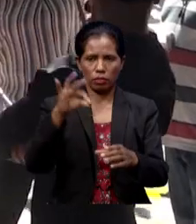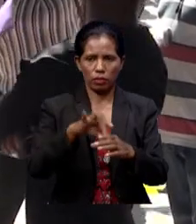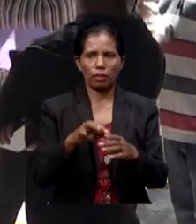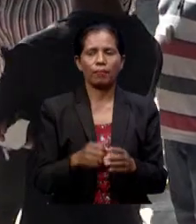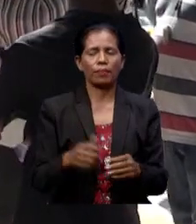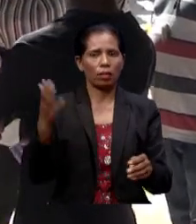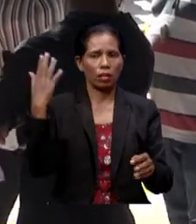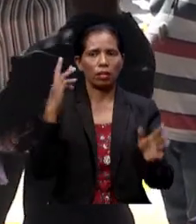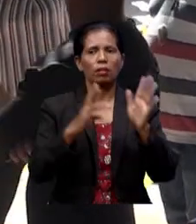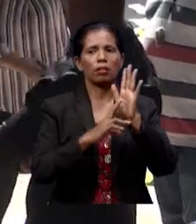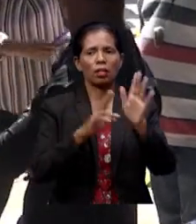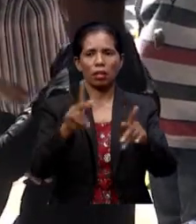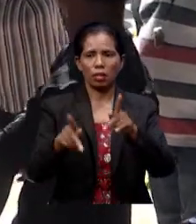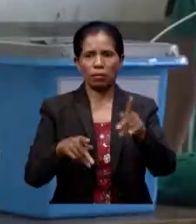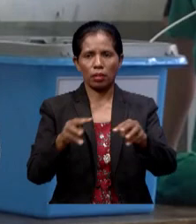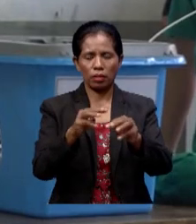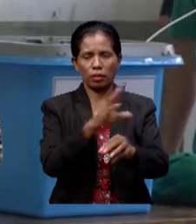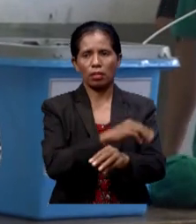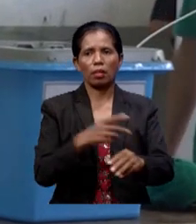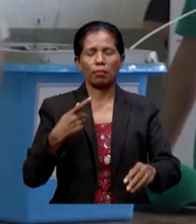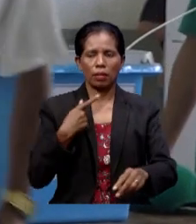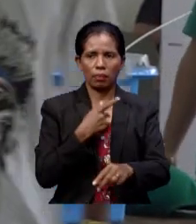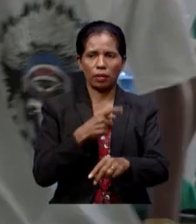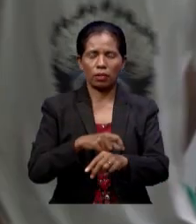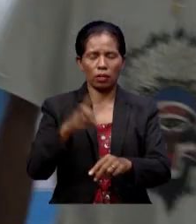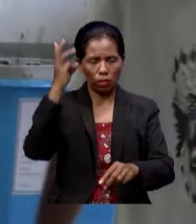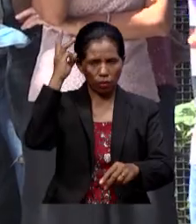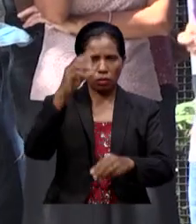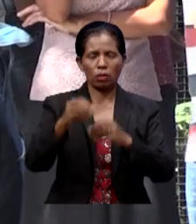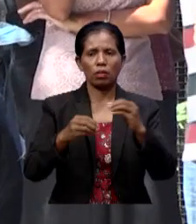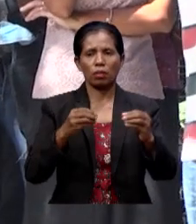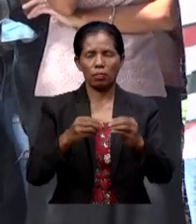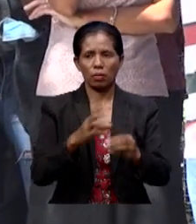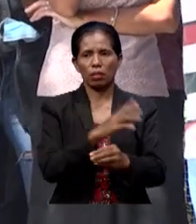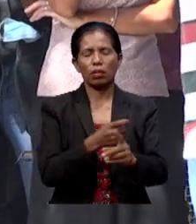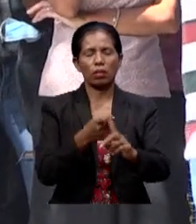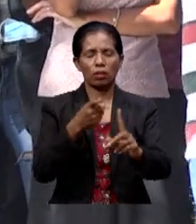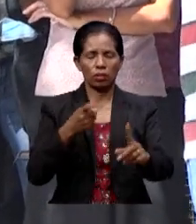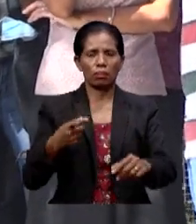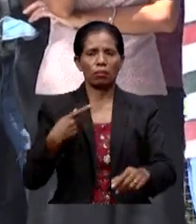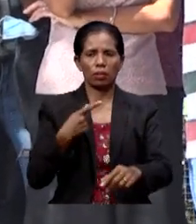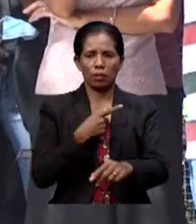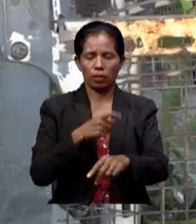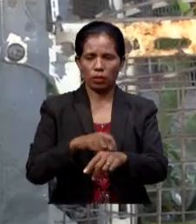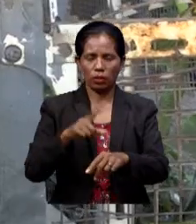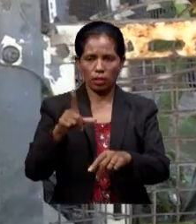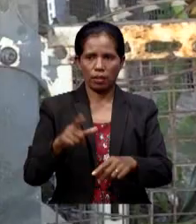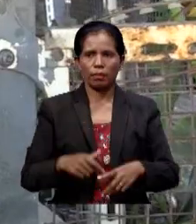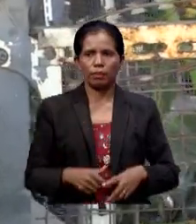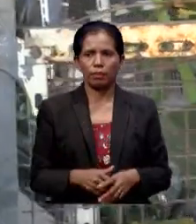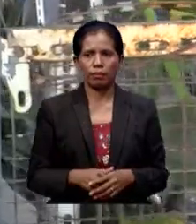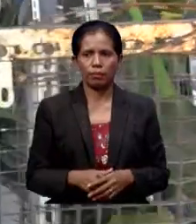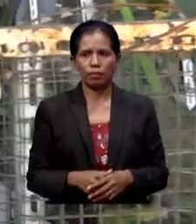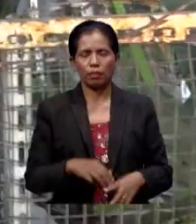né, representante do povo e o Fucum Parlamento Nacional preocupa com o assunto né, lehusi plenária e o Parlamento Nacional.